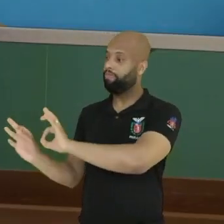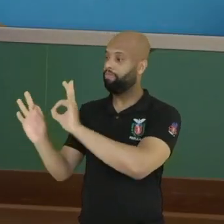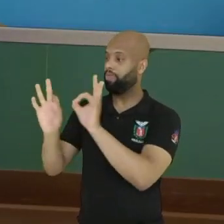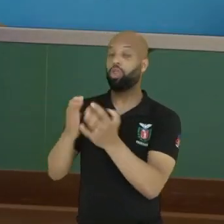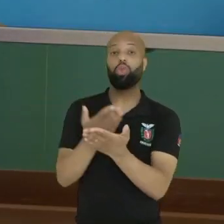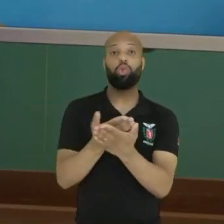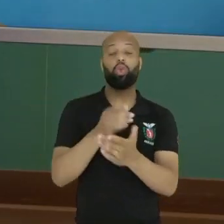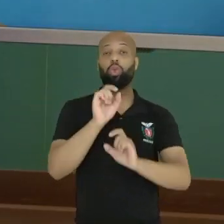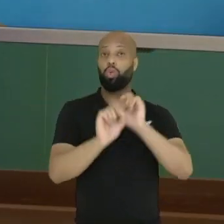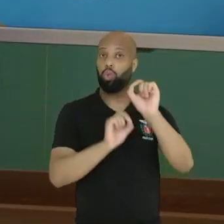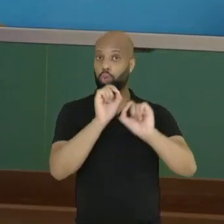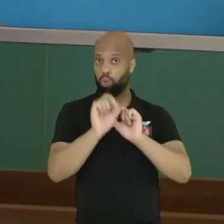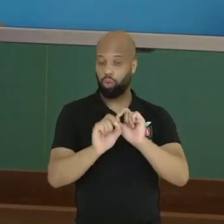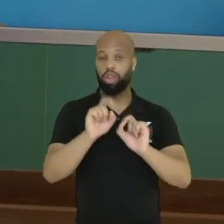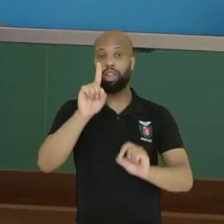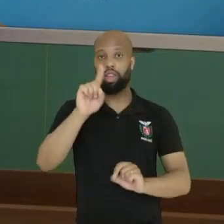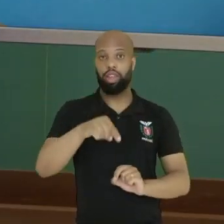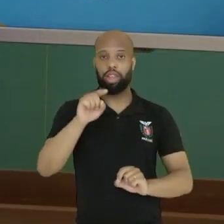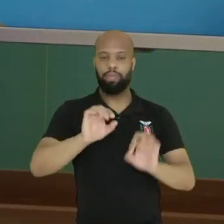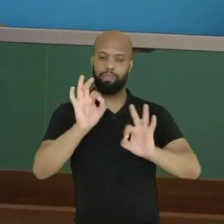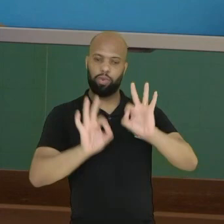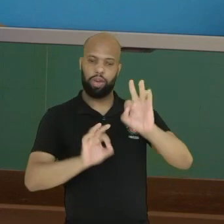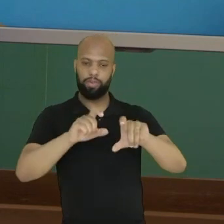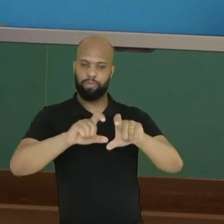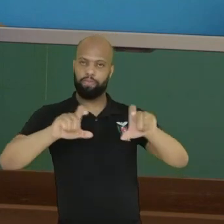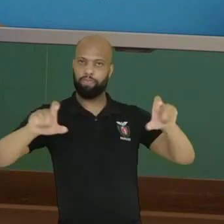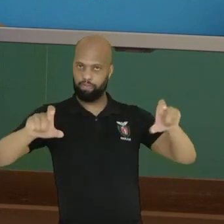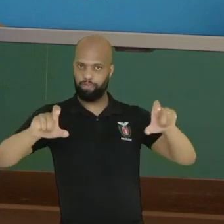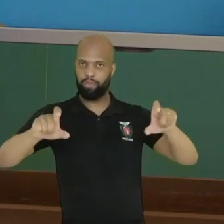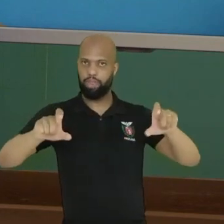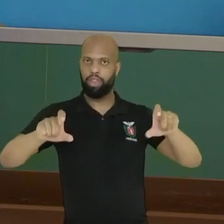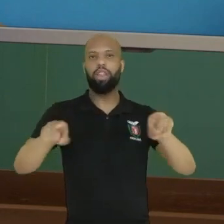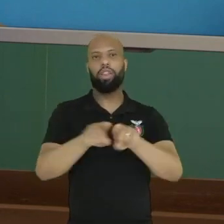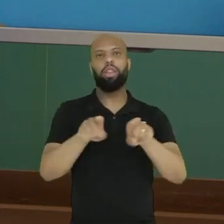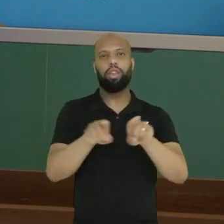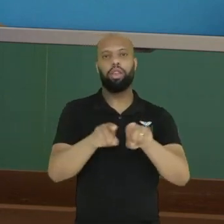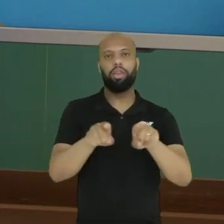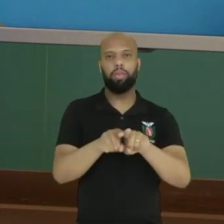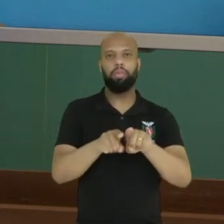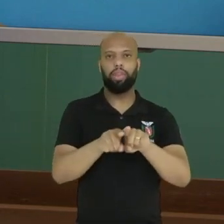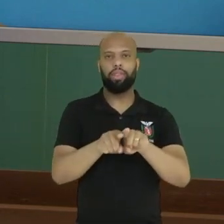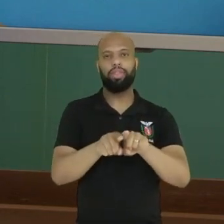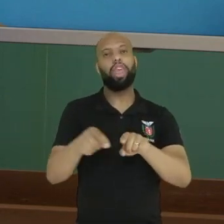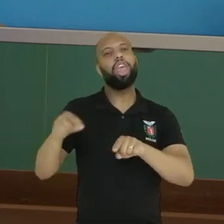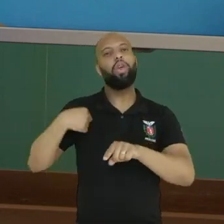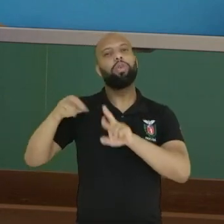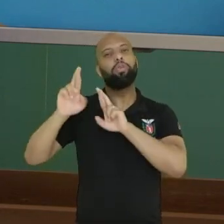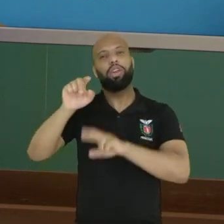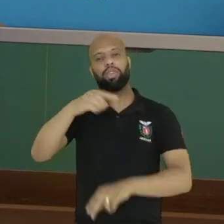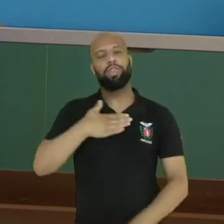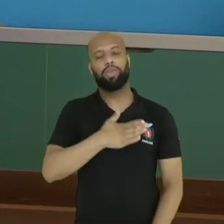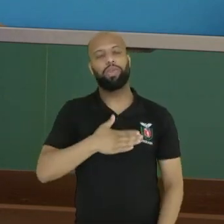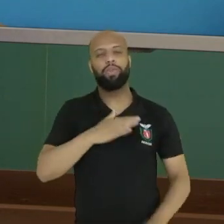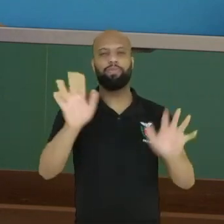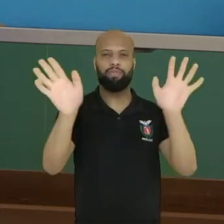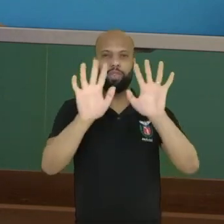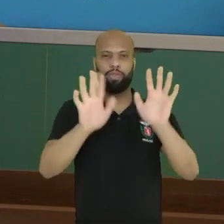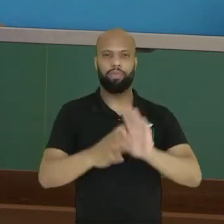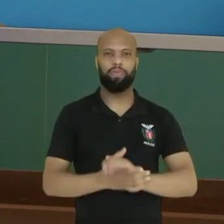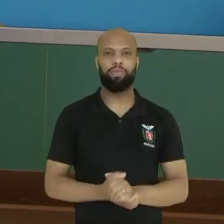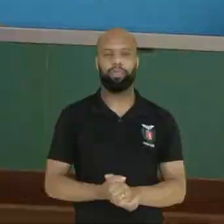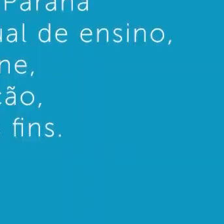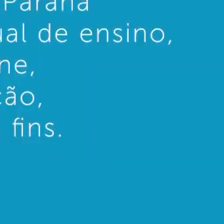Nesse vídeo, nós falamos sobre o balanceamento de reação e semi-reações. Espero que vocês tenham gostado e até breve!